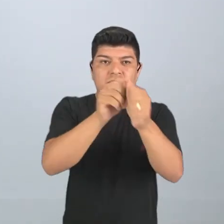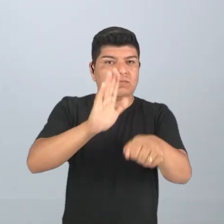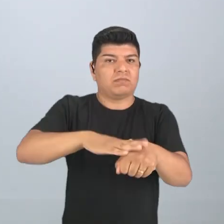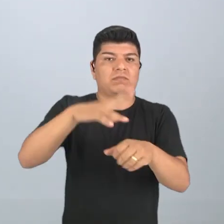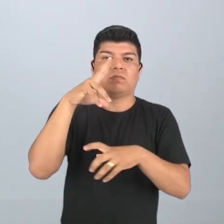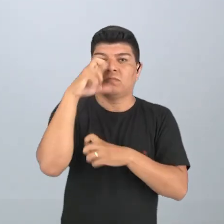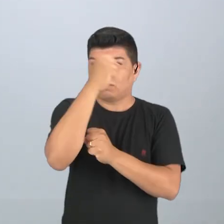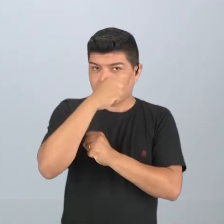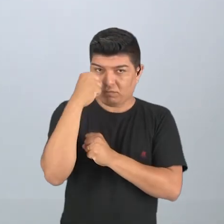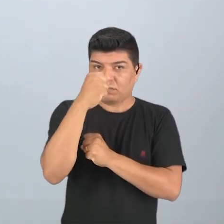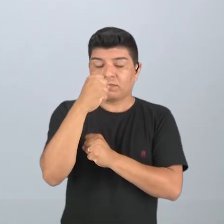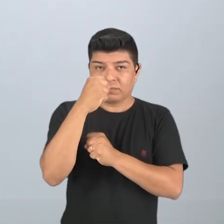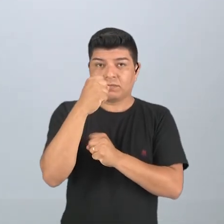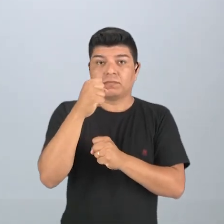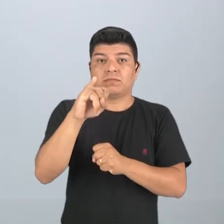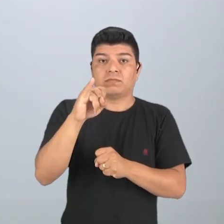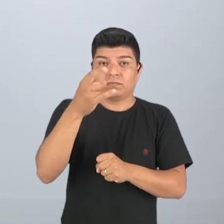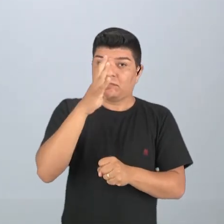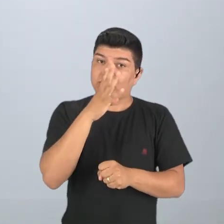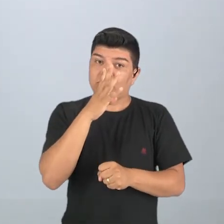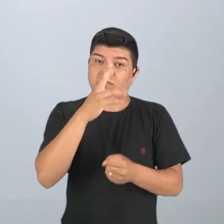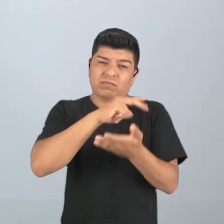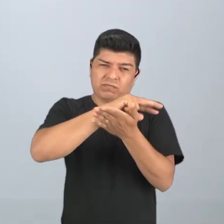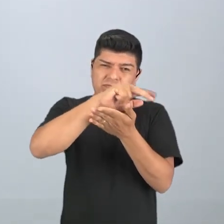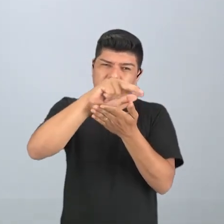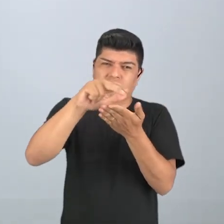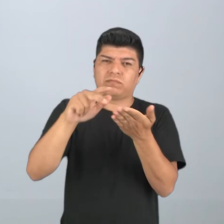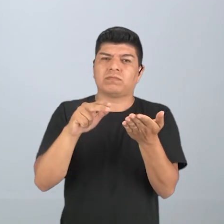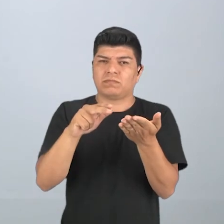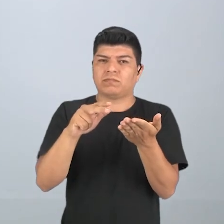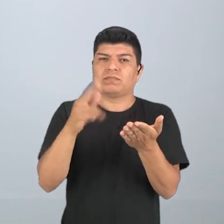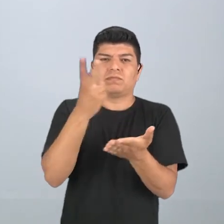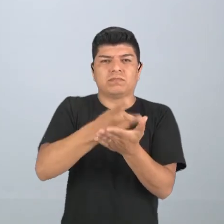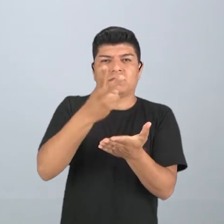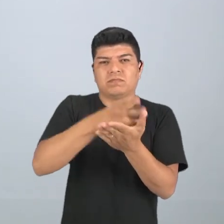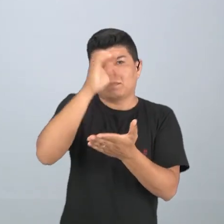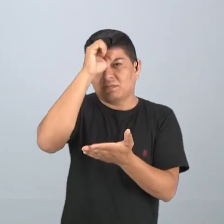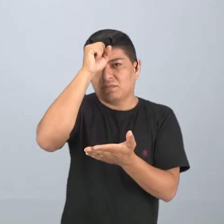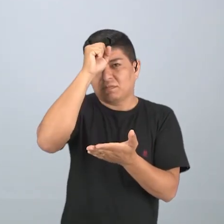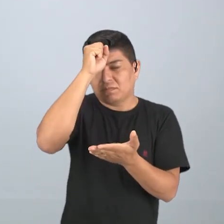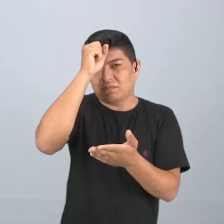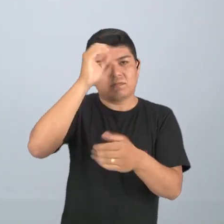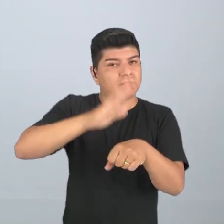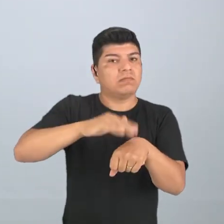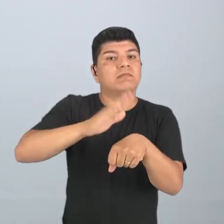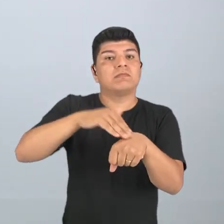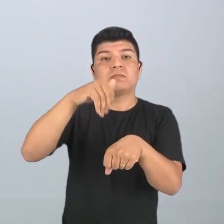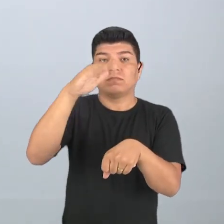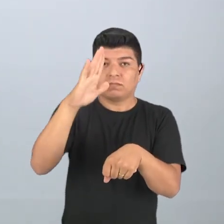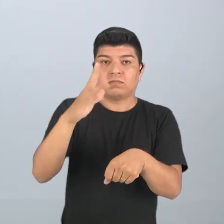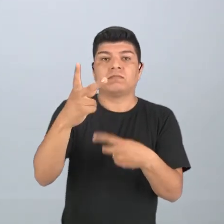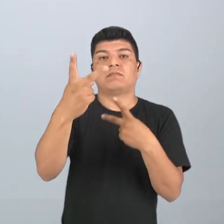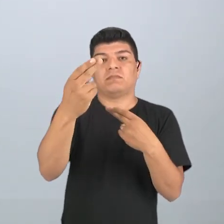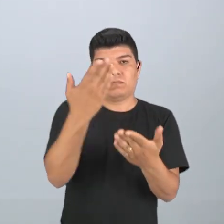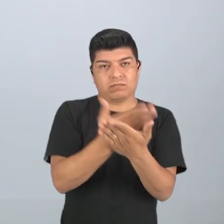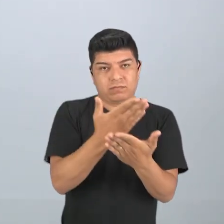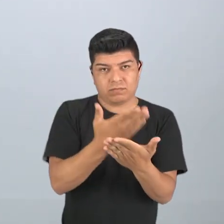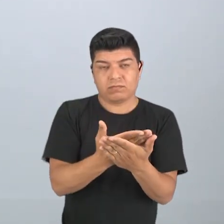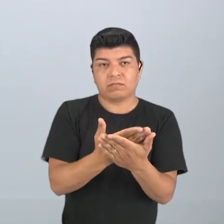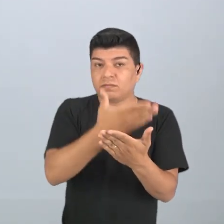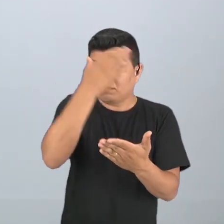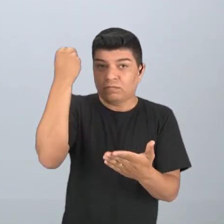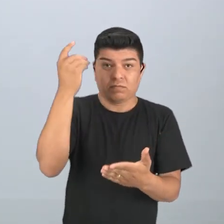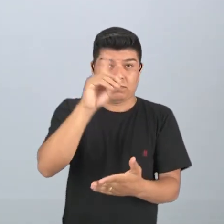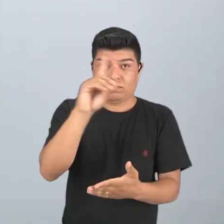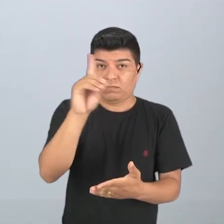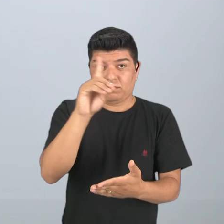mais fortes? Se você for lá e assistir várias vezes, você vai sempre aprender algo, mesmo sendo a mesma aula. Então não